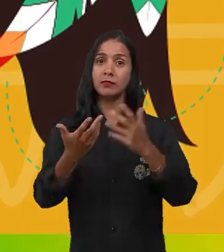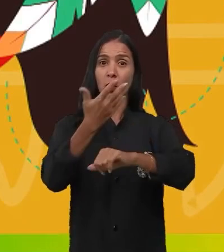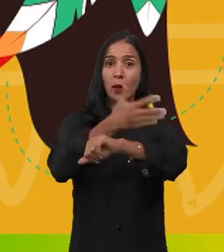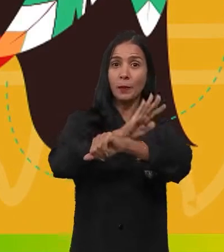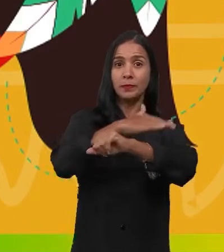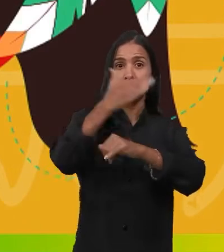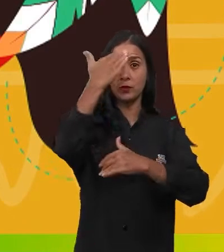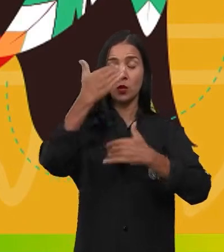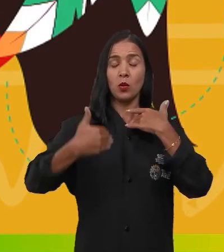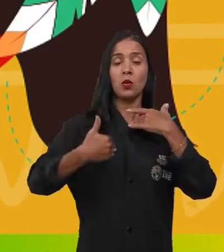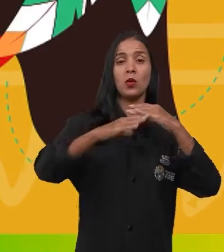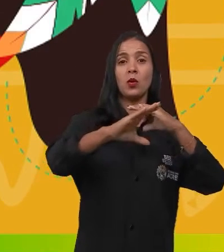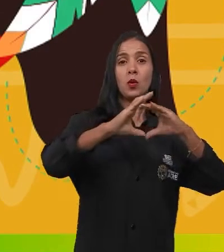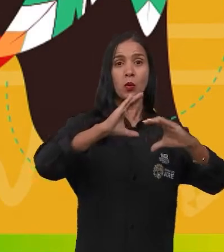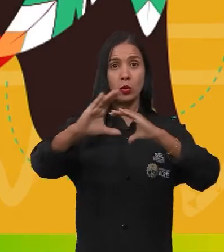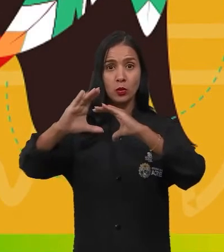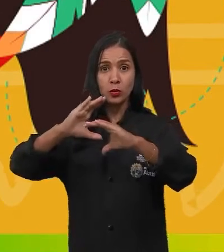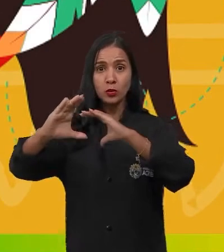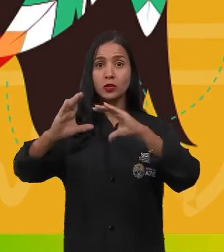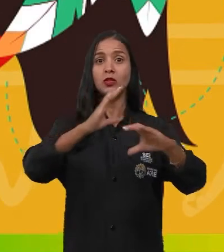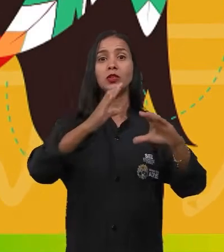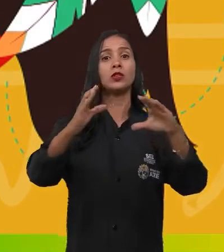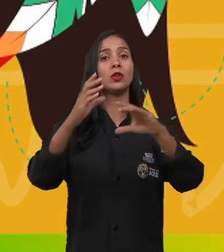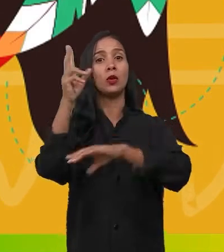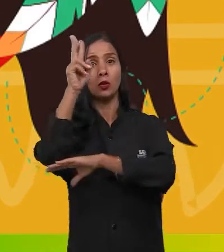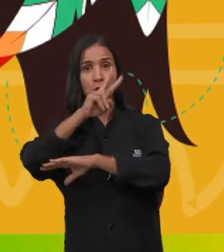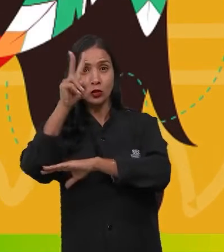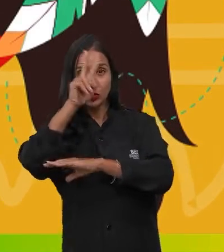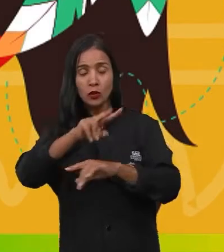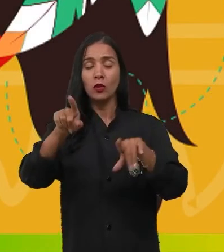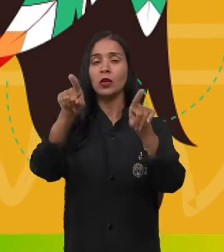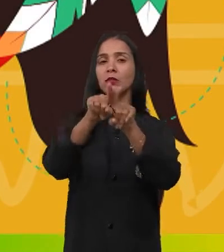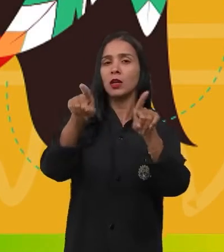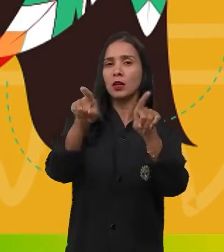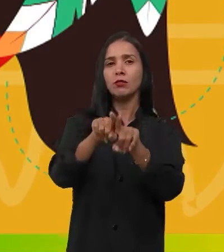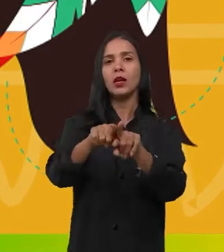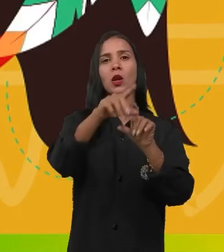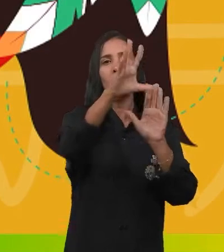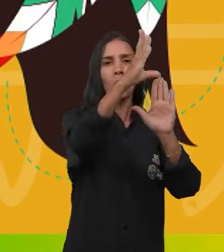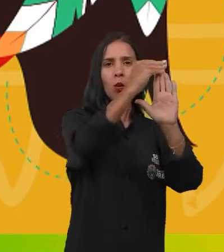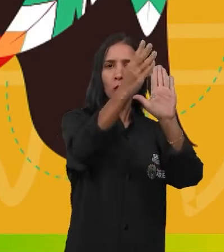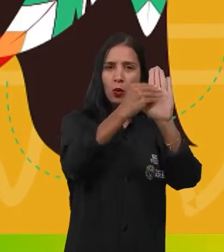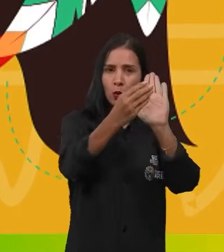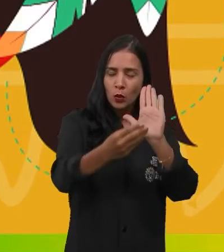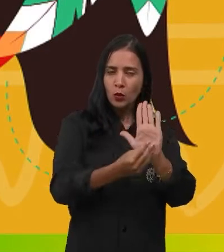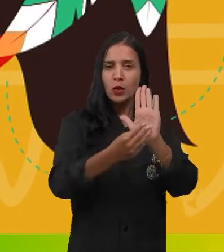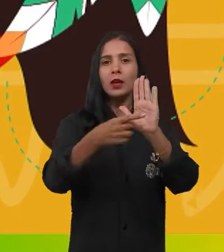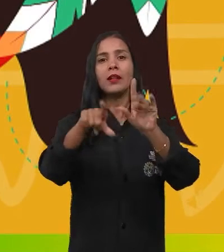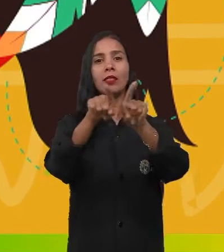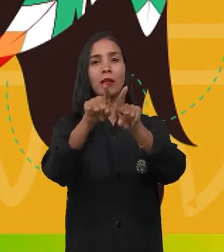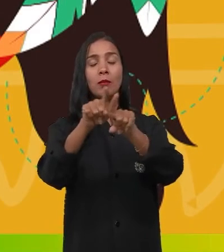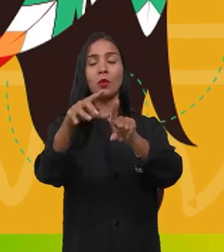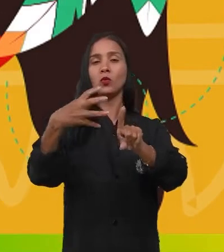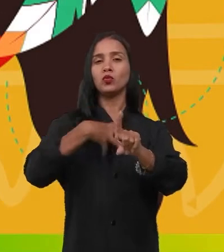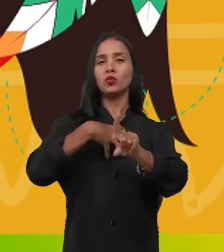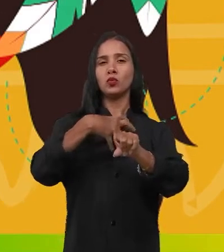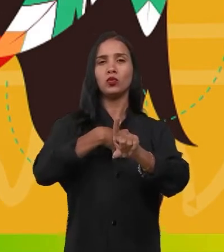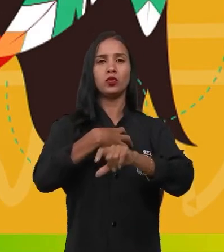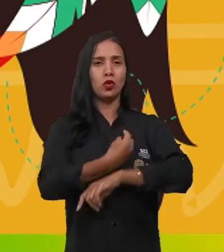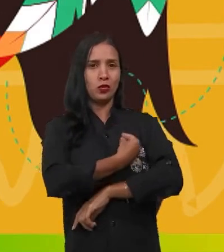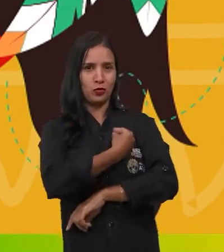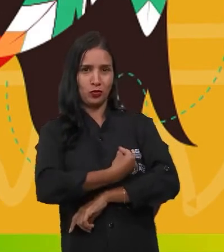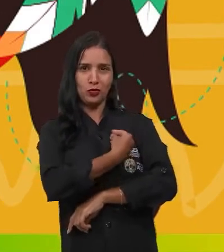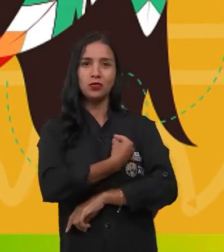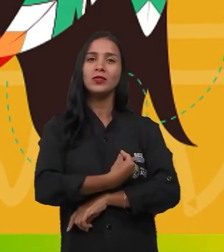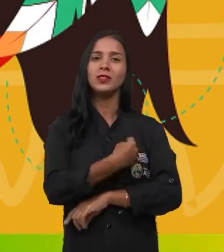vamos marcar aqui, importante, ó, histórias, saberes e modos de existir, Então, aqui teria um